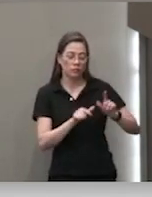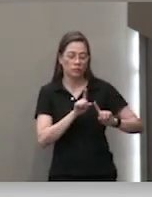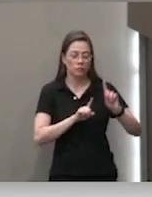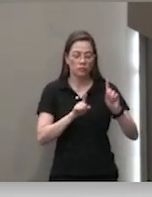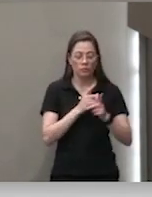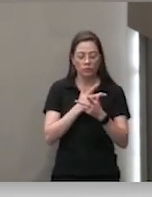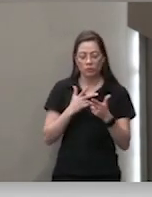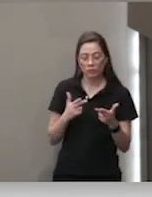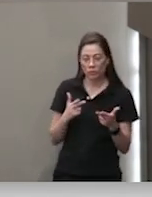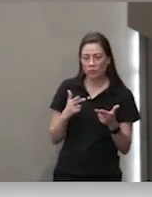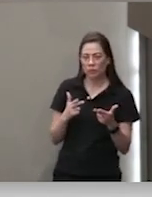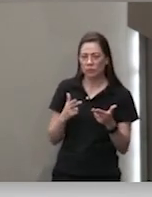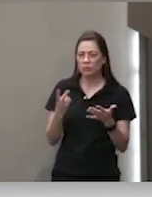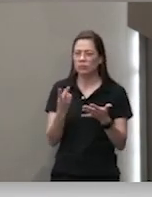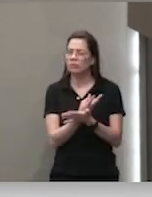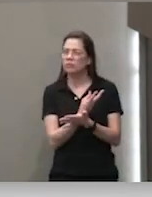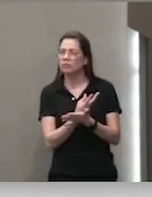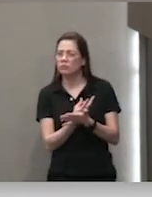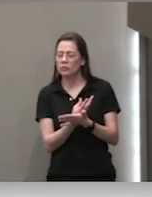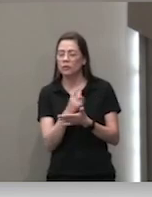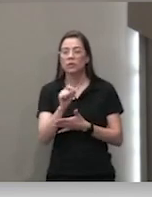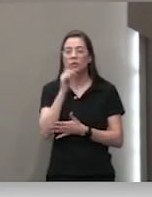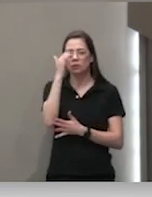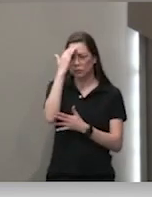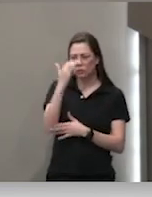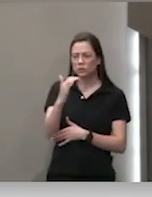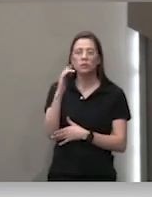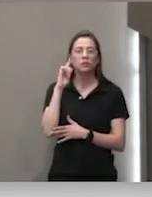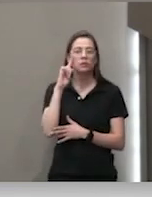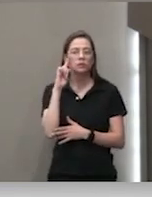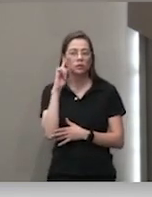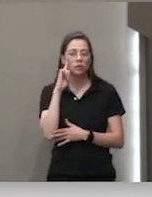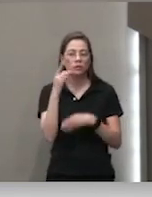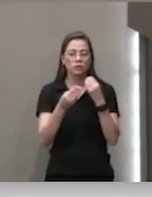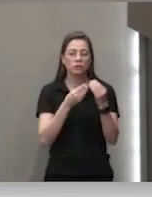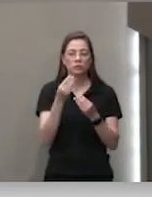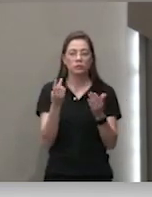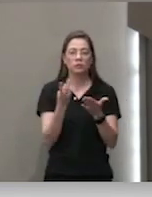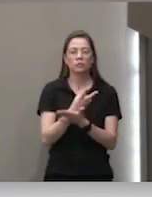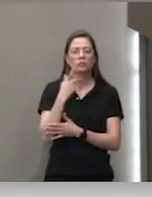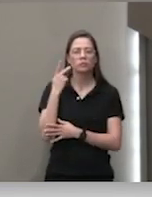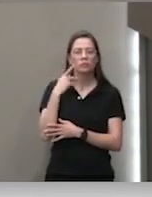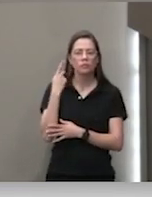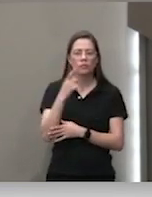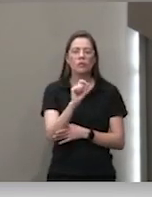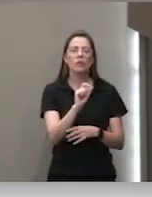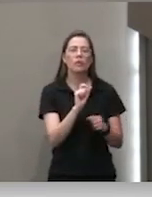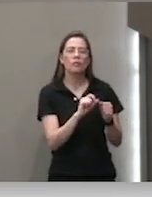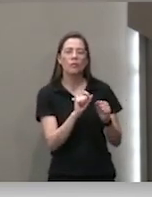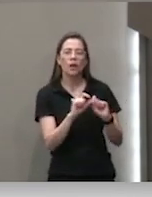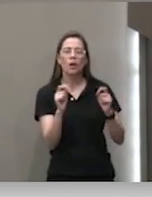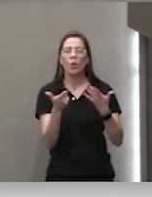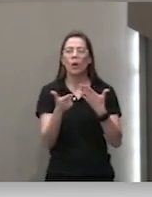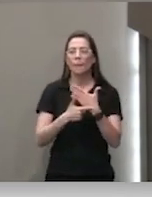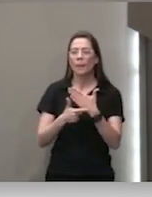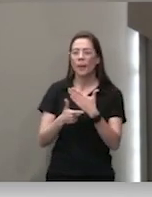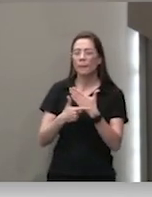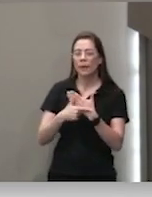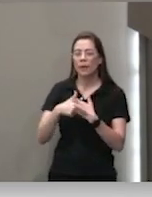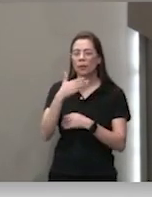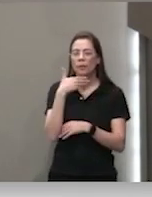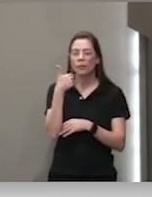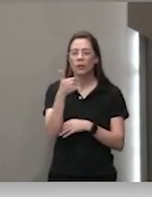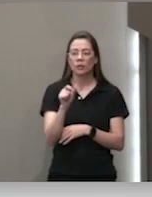situações, muitas vezes, no que diz respeito como é o dia a dia do vereador, o que faz, o que deixa de fazer. Ninguém é melhor do que